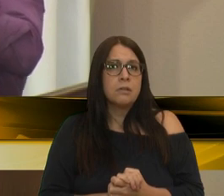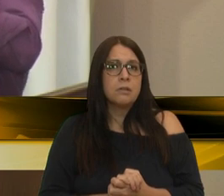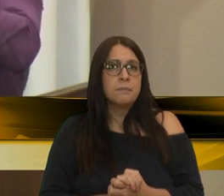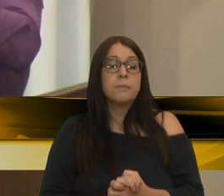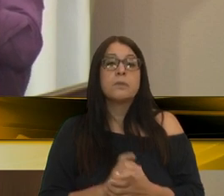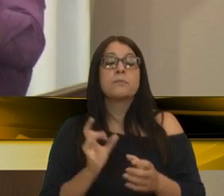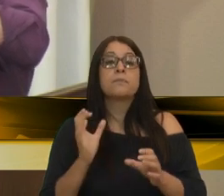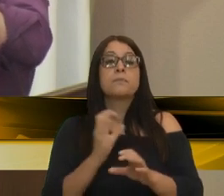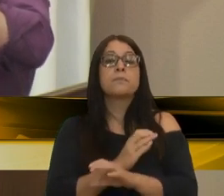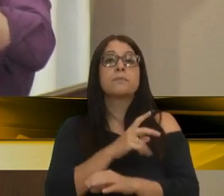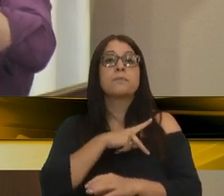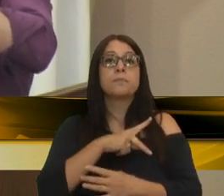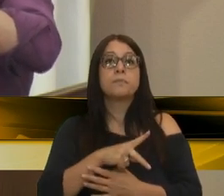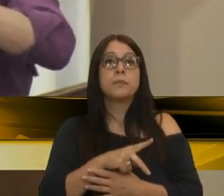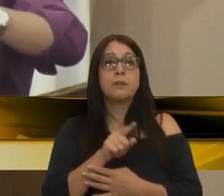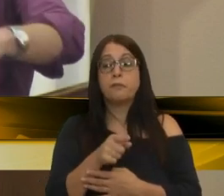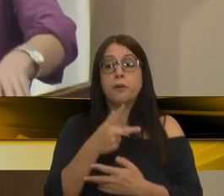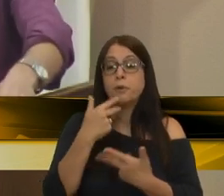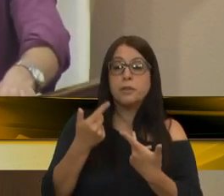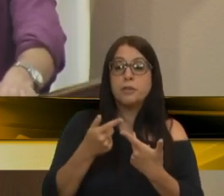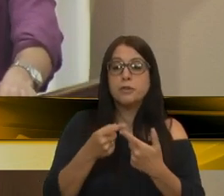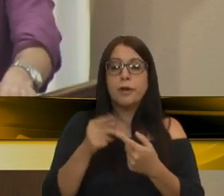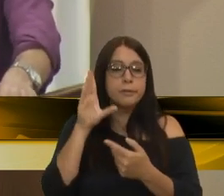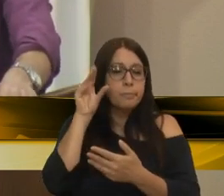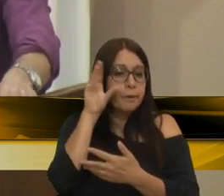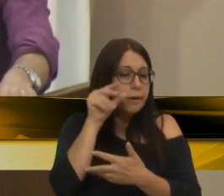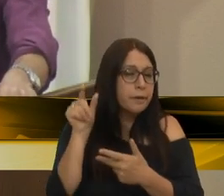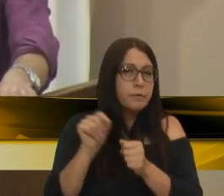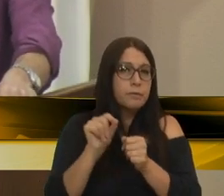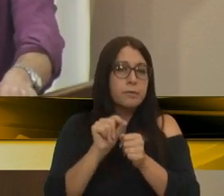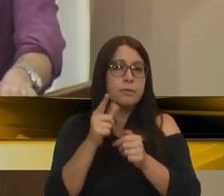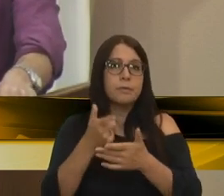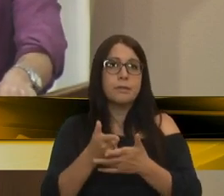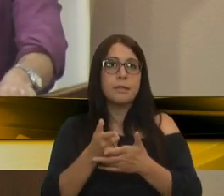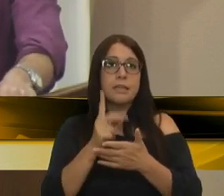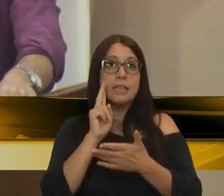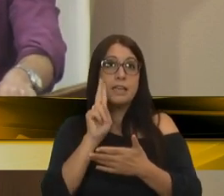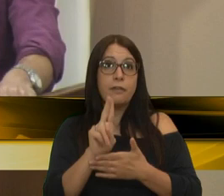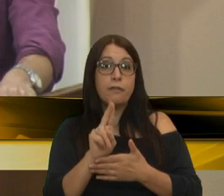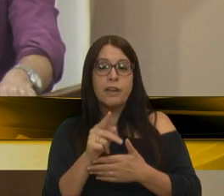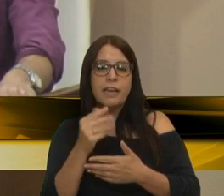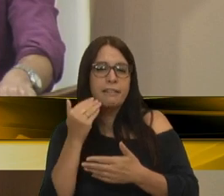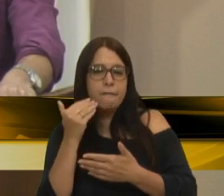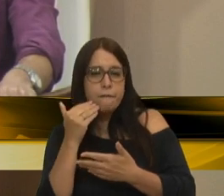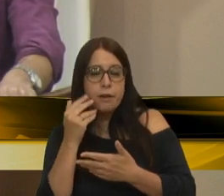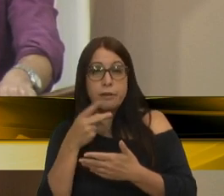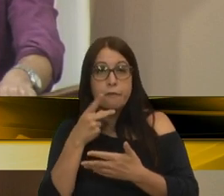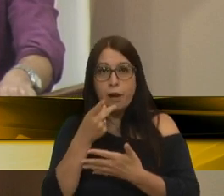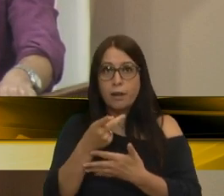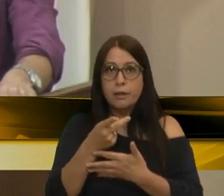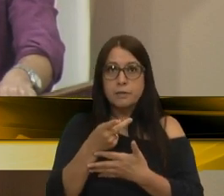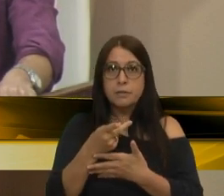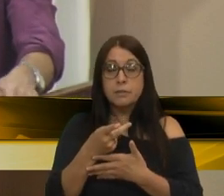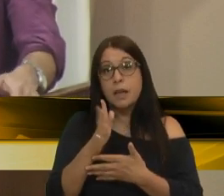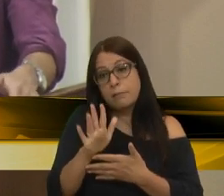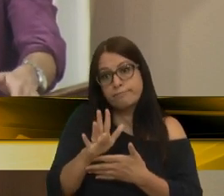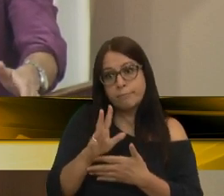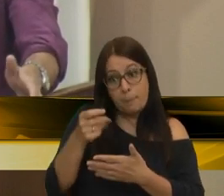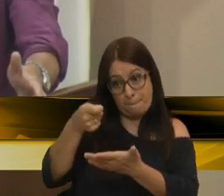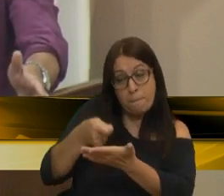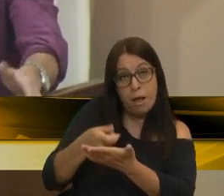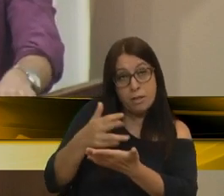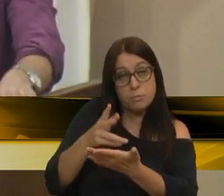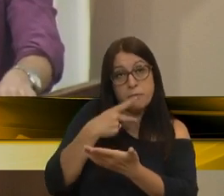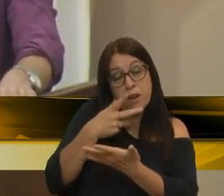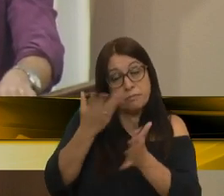Só para concluir, presidente, fico na janela olhando quem passa para achar defeito e falar. São pagos às vezes para falar e tem